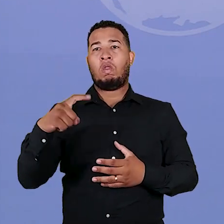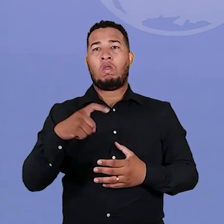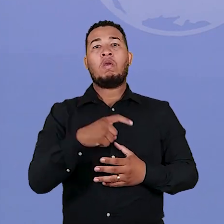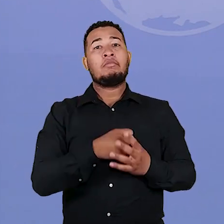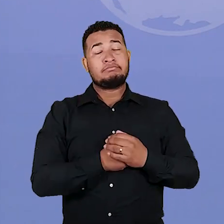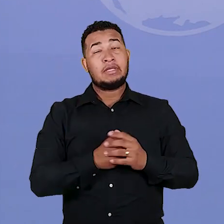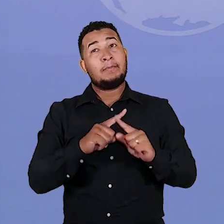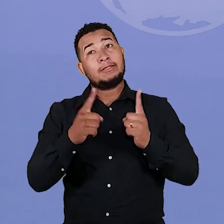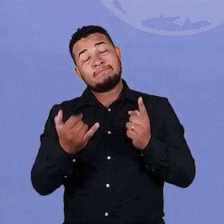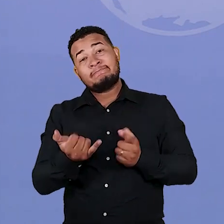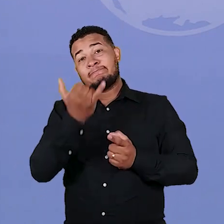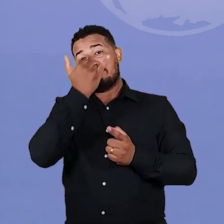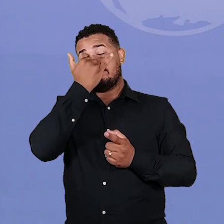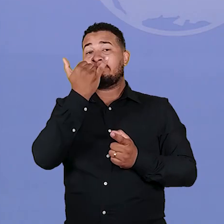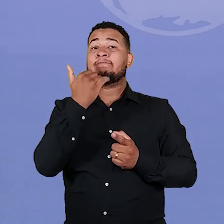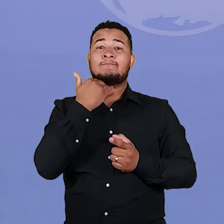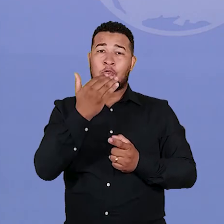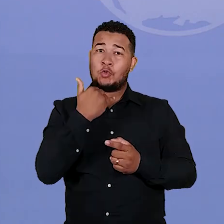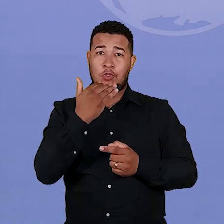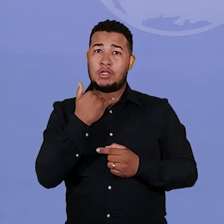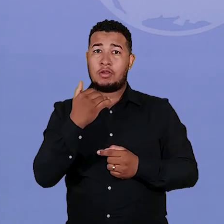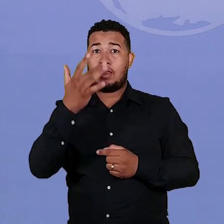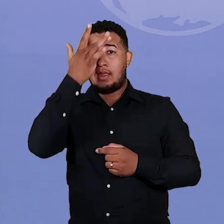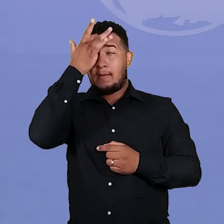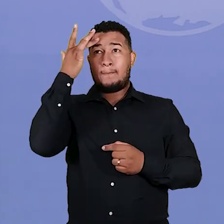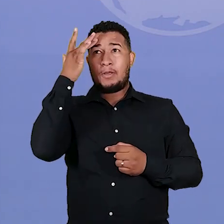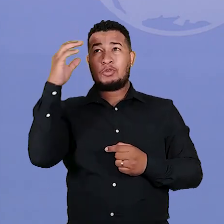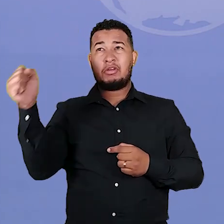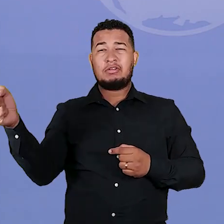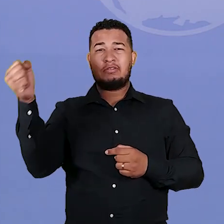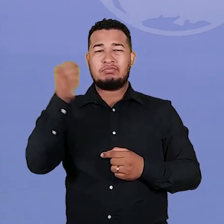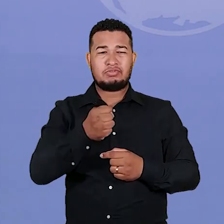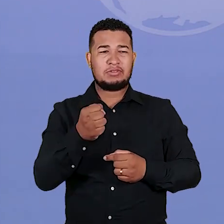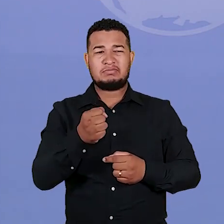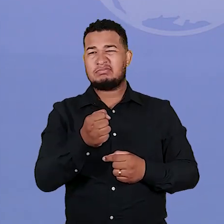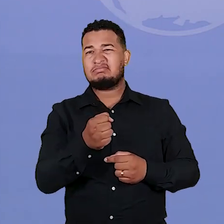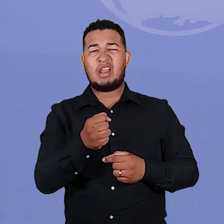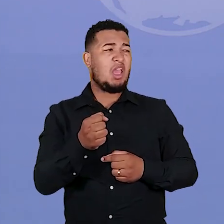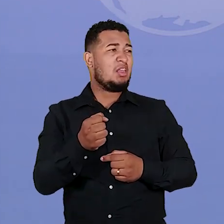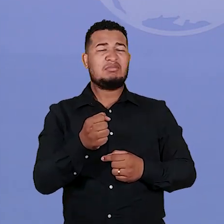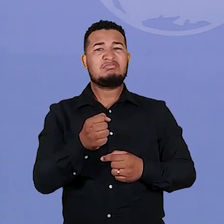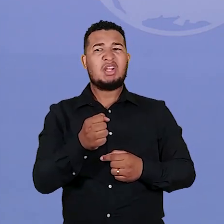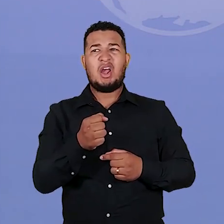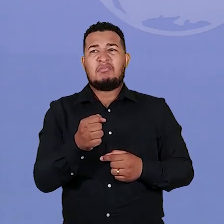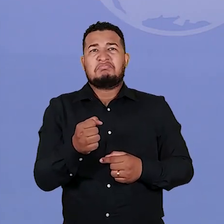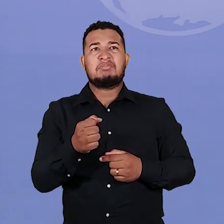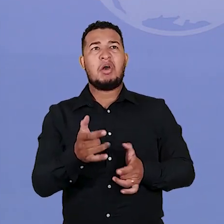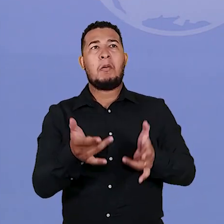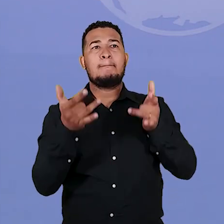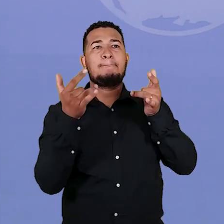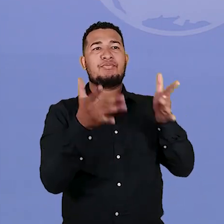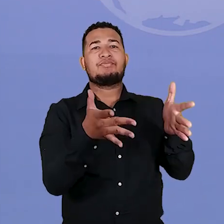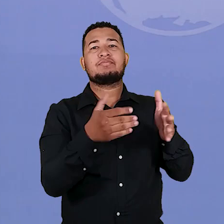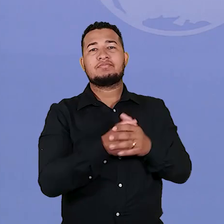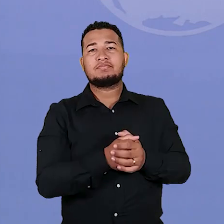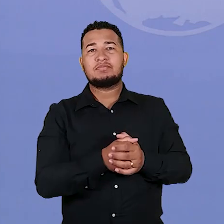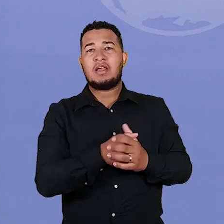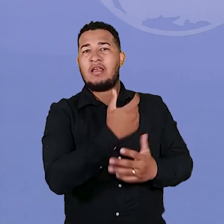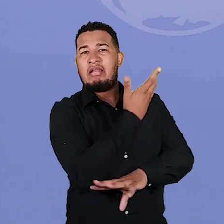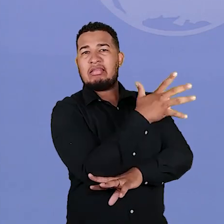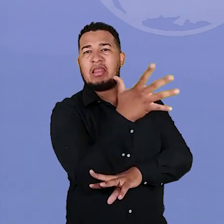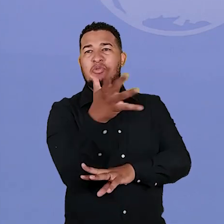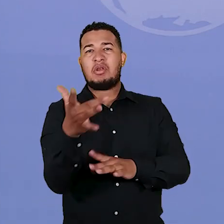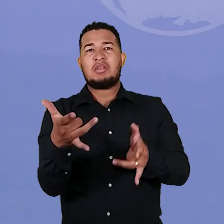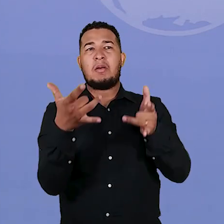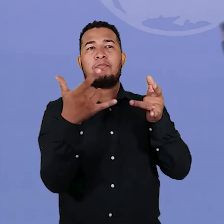culinária. Imagina você comer um caramujo africano. Pois é, não deu muito certo. E quem trouxe teve a brilhante ideia